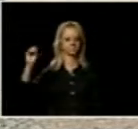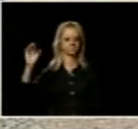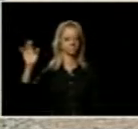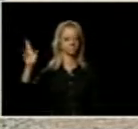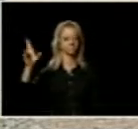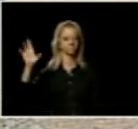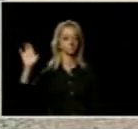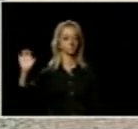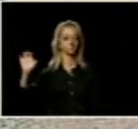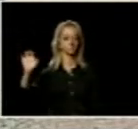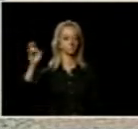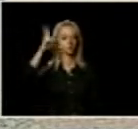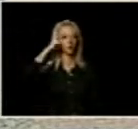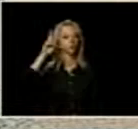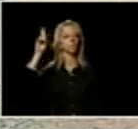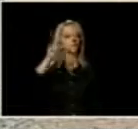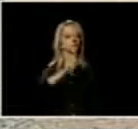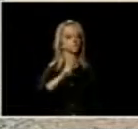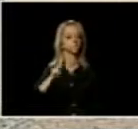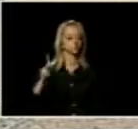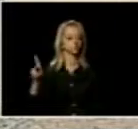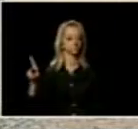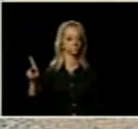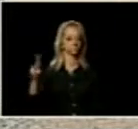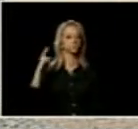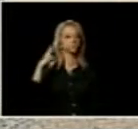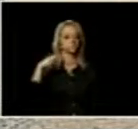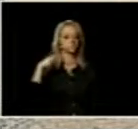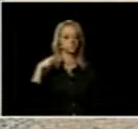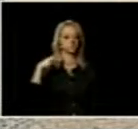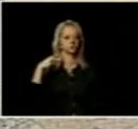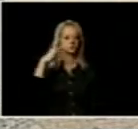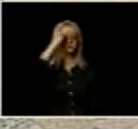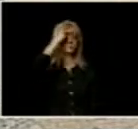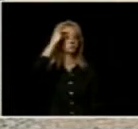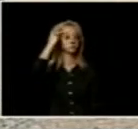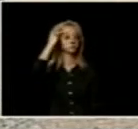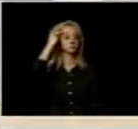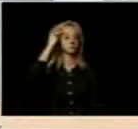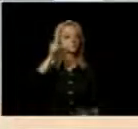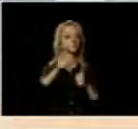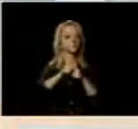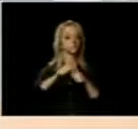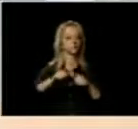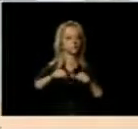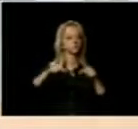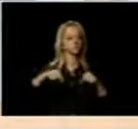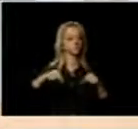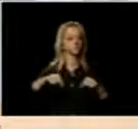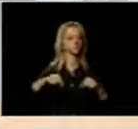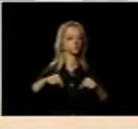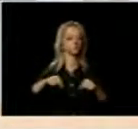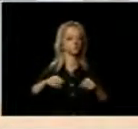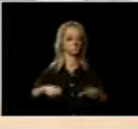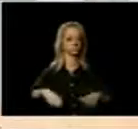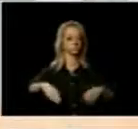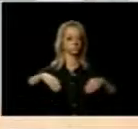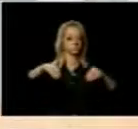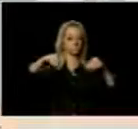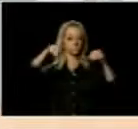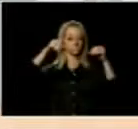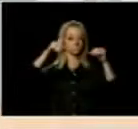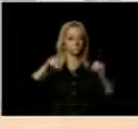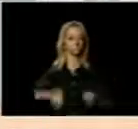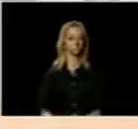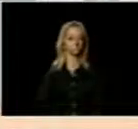Senhor presidente, egrégio plenário, cidadãos, principalmente os cidadãos tão frequentes e que nos acompanham